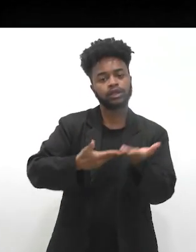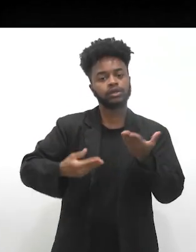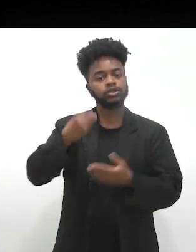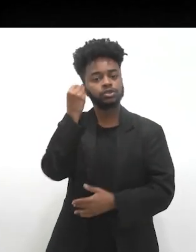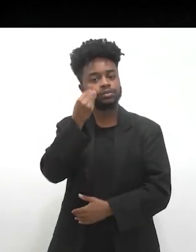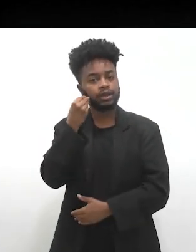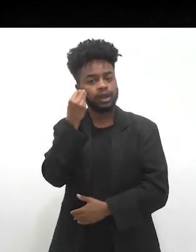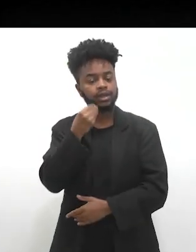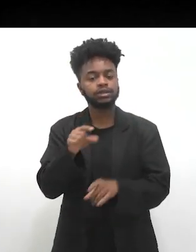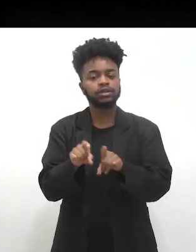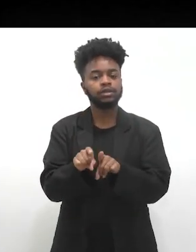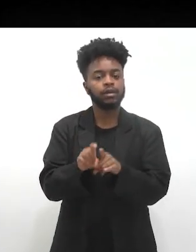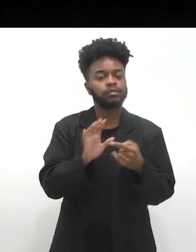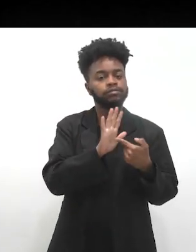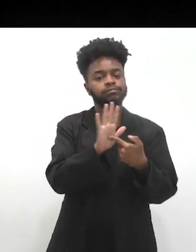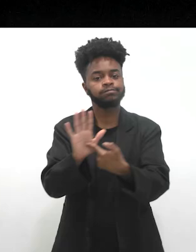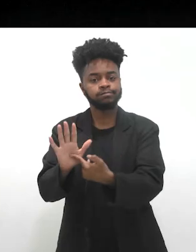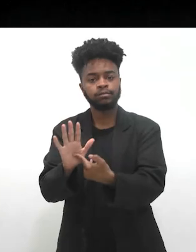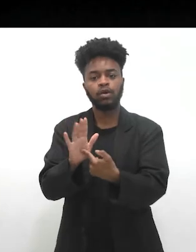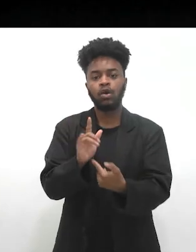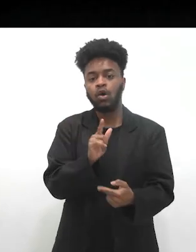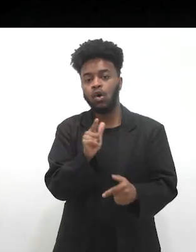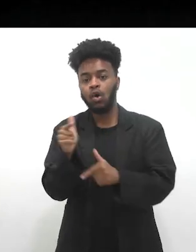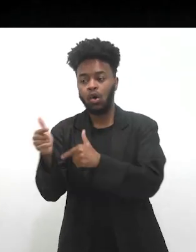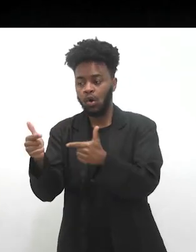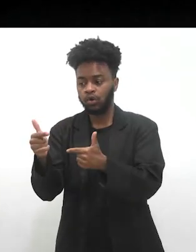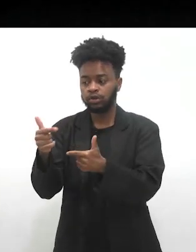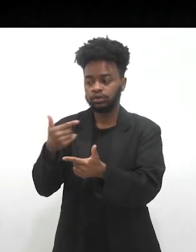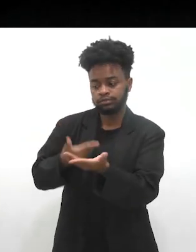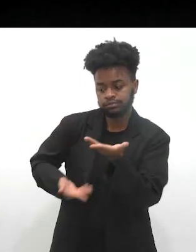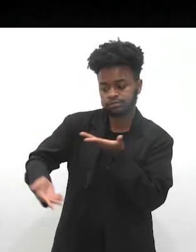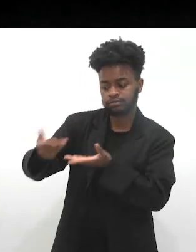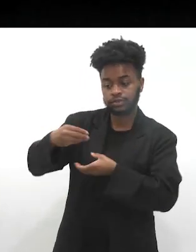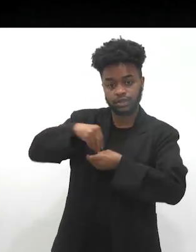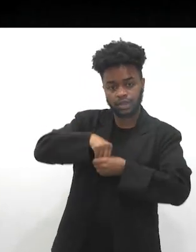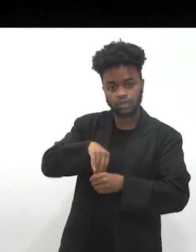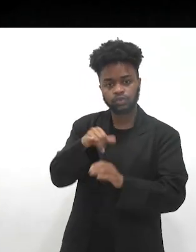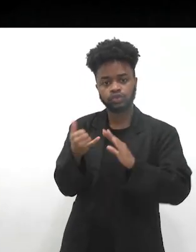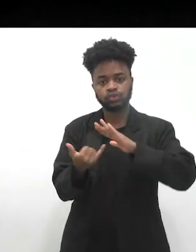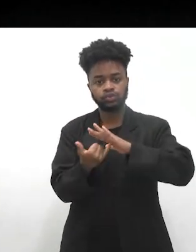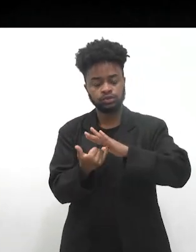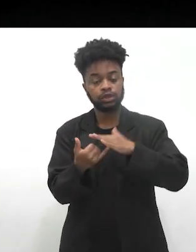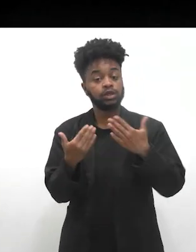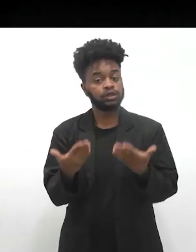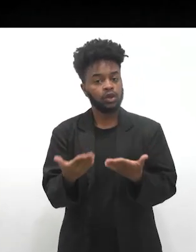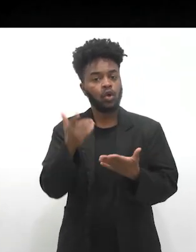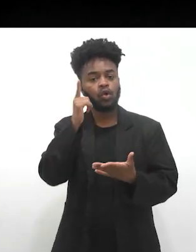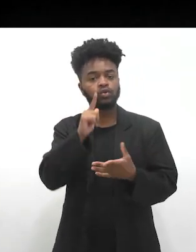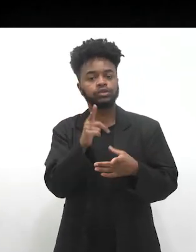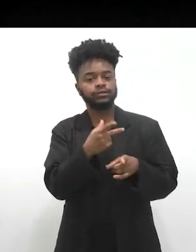trocamos as experiências e trazemos a experiência de uma outra para dentro da nossa instituição. Isso